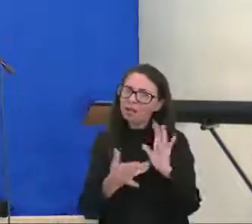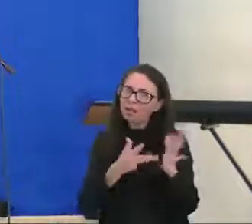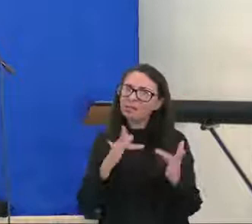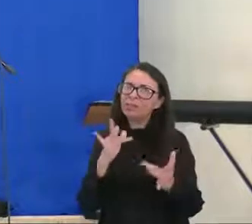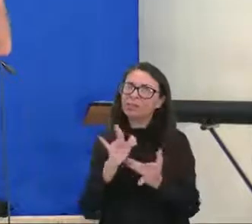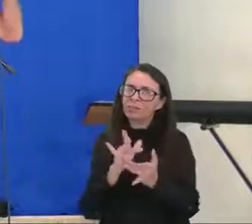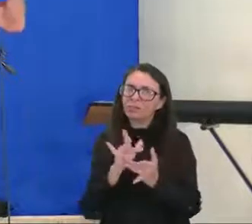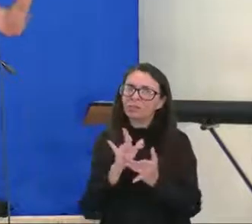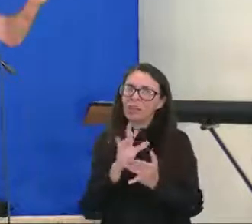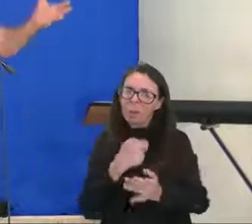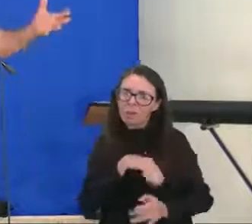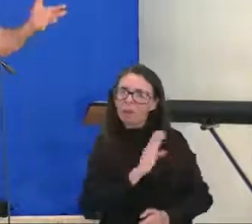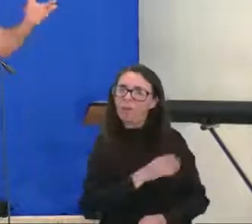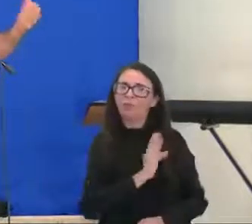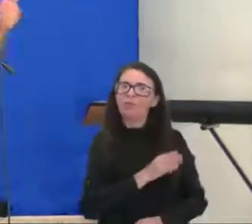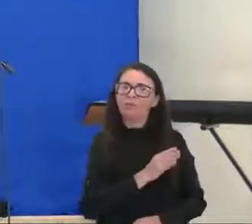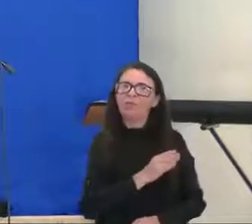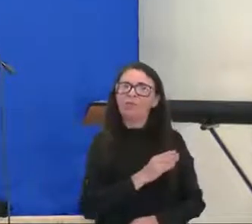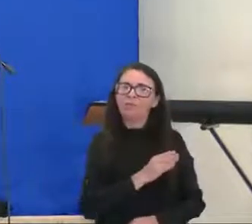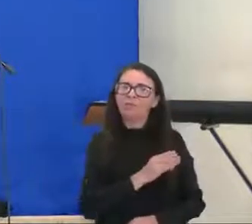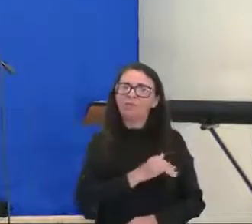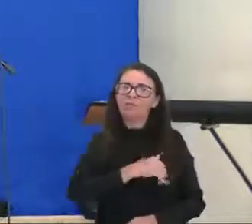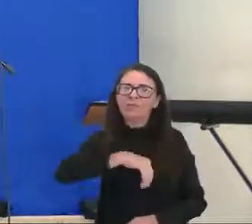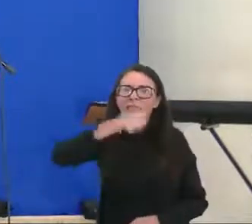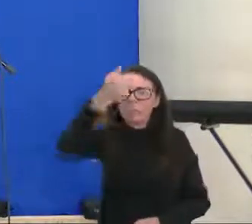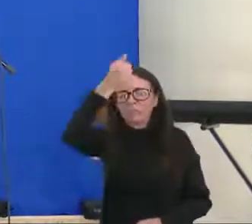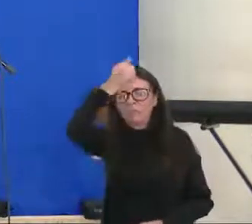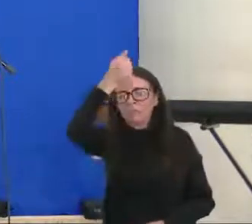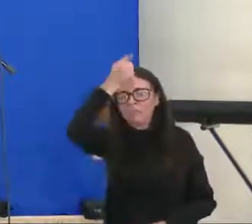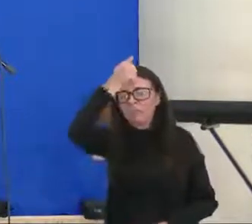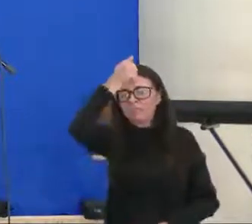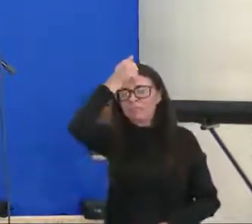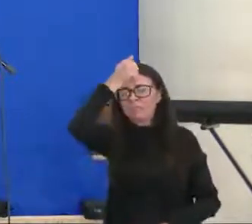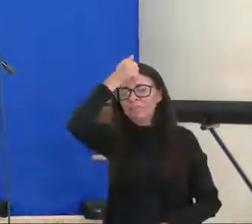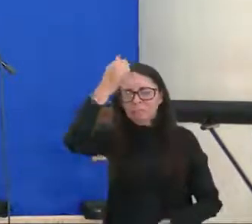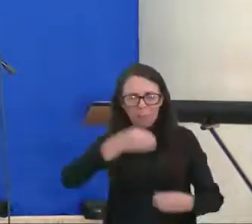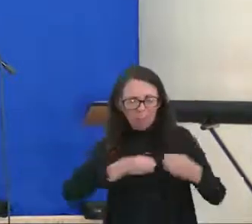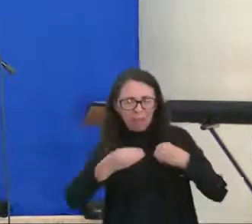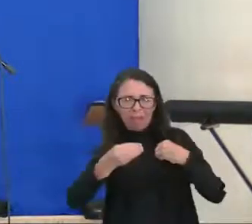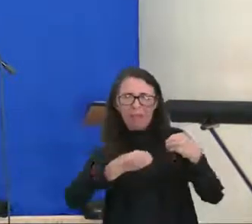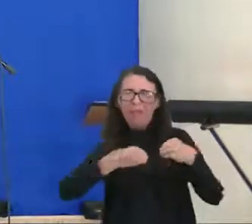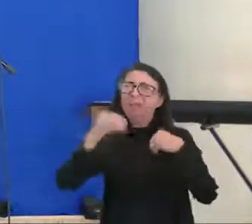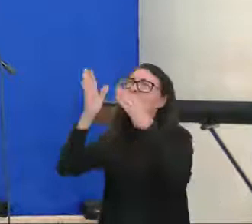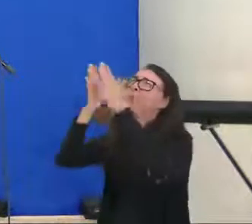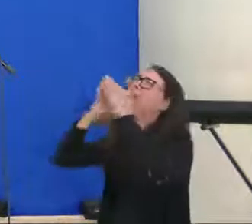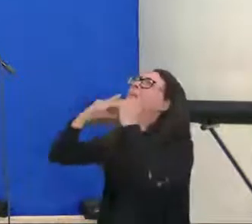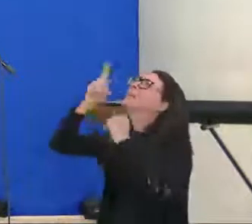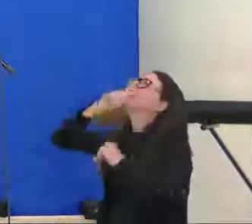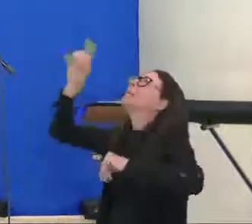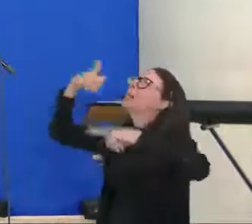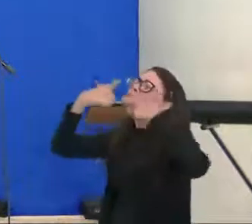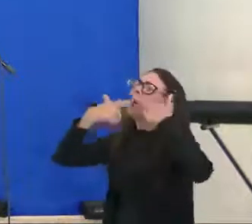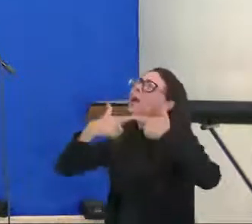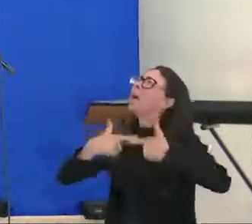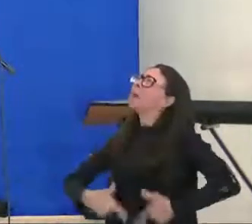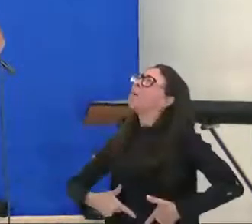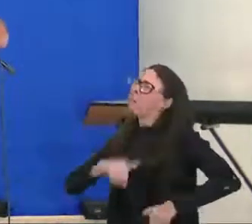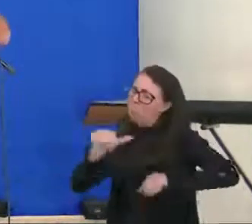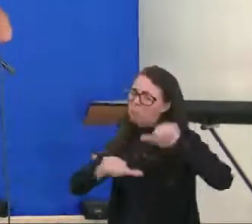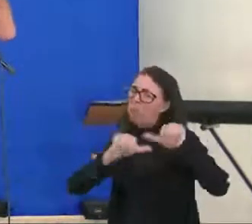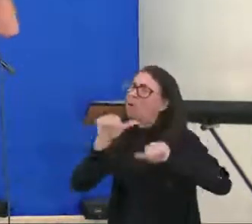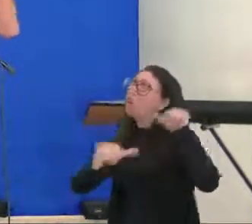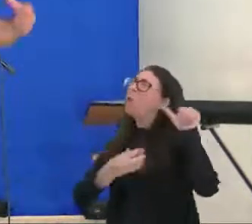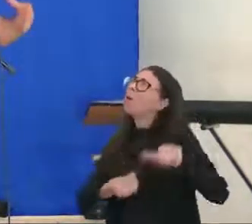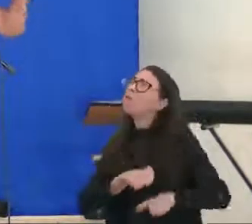todos nós. Então nós aqui, a habitação da terceira pessoa de Deus, que é um dom do Espírito Santo, é um dom,